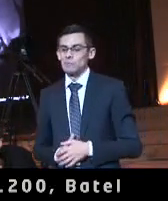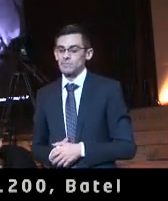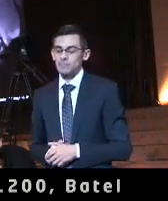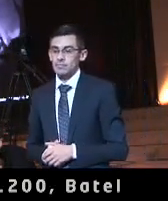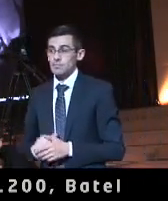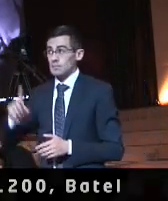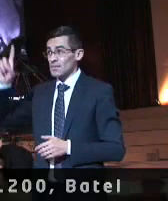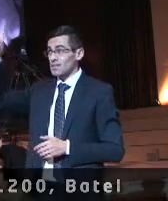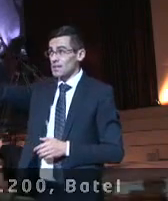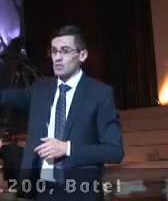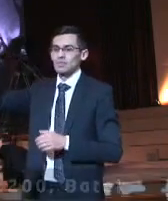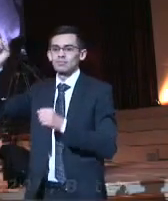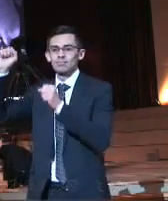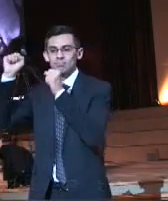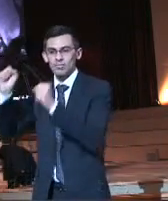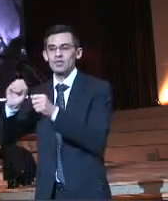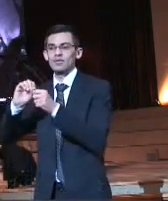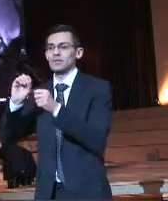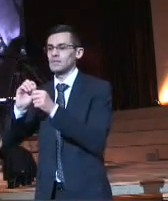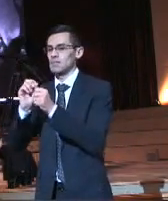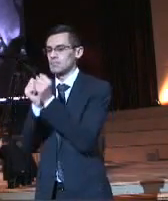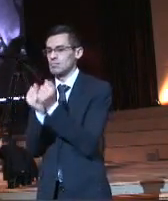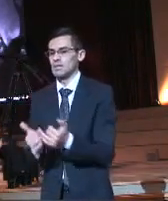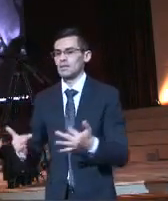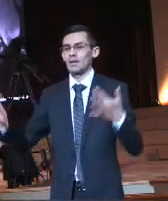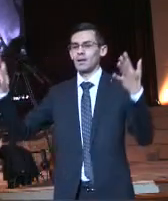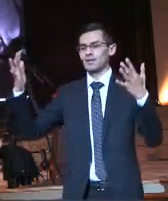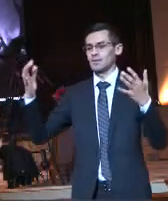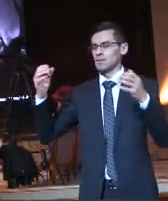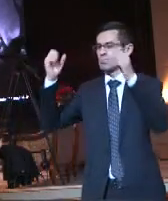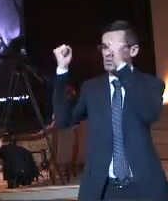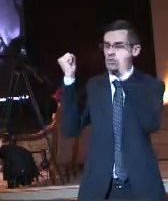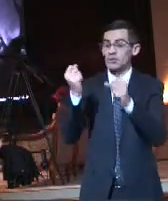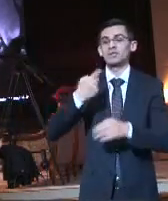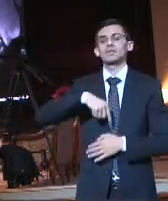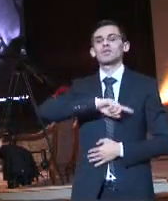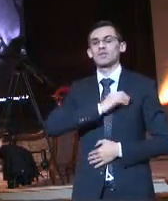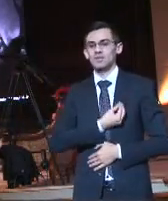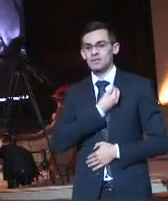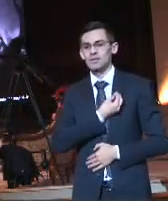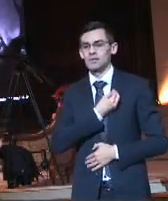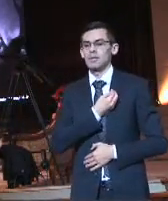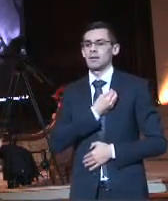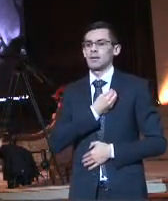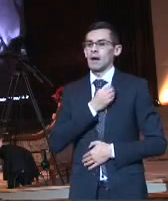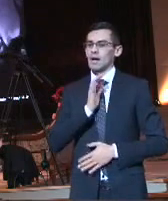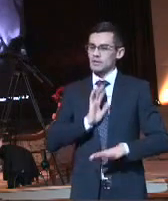Deus tem jeitos de fazer uma obra tremenda na nossa vida, mesmo quando a gente estragou tudo.